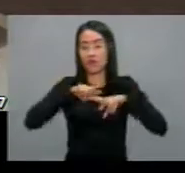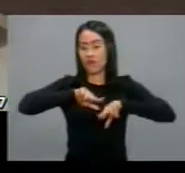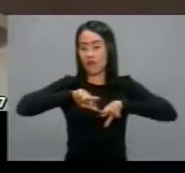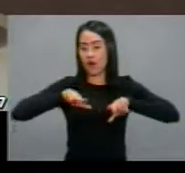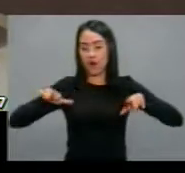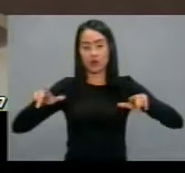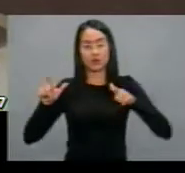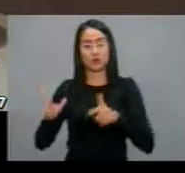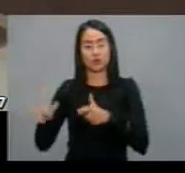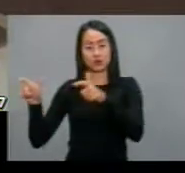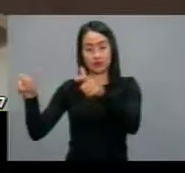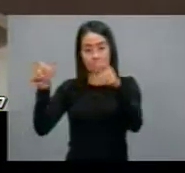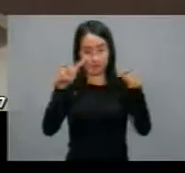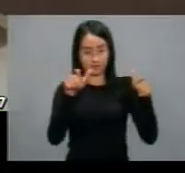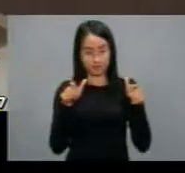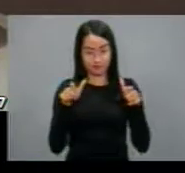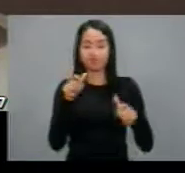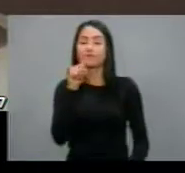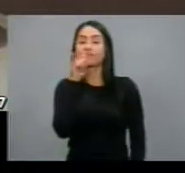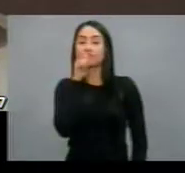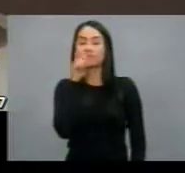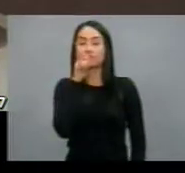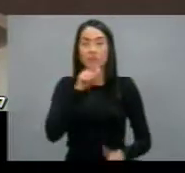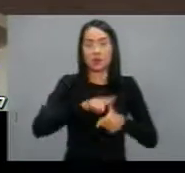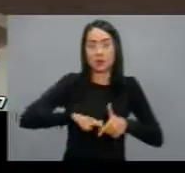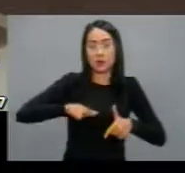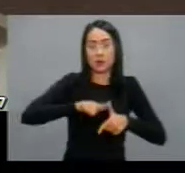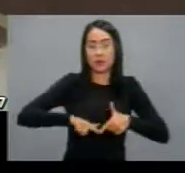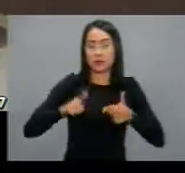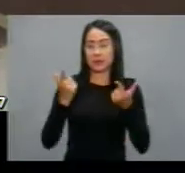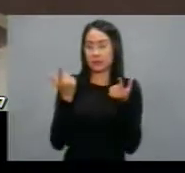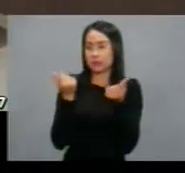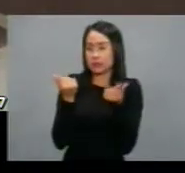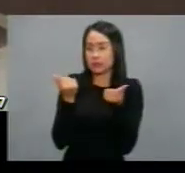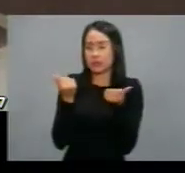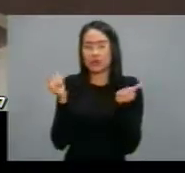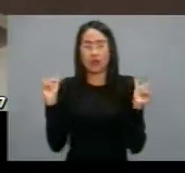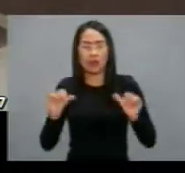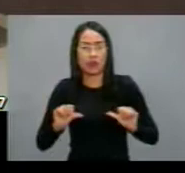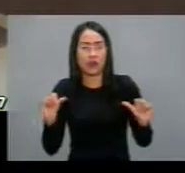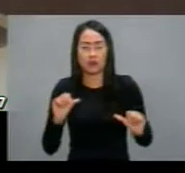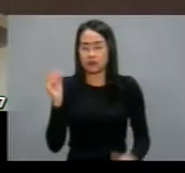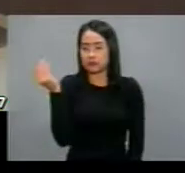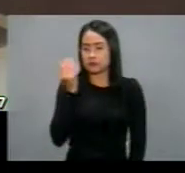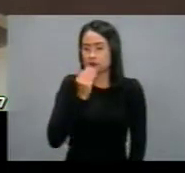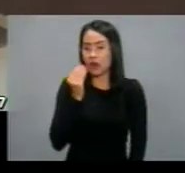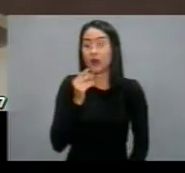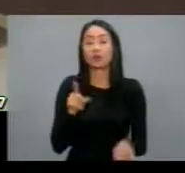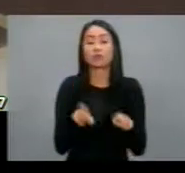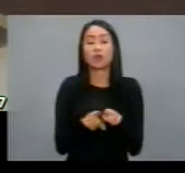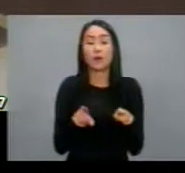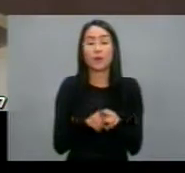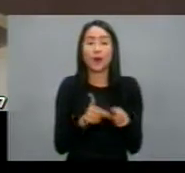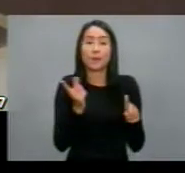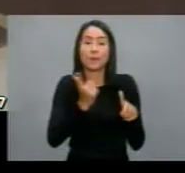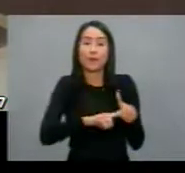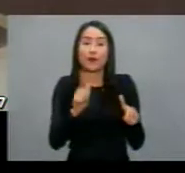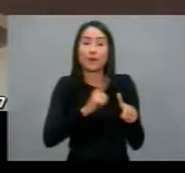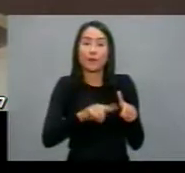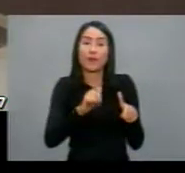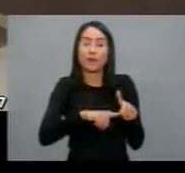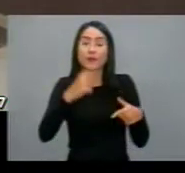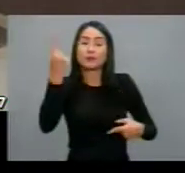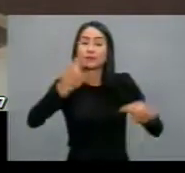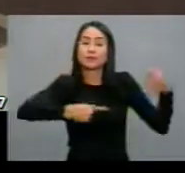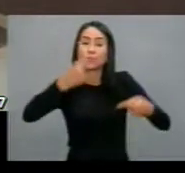rincões. A crise econômica e a crise política autorizam e estimulam